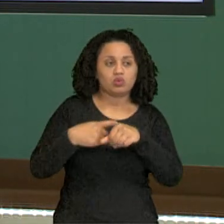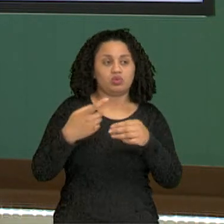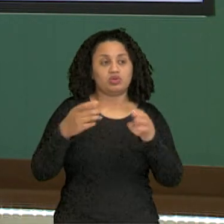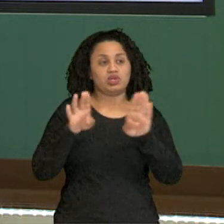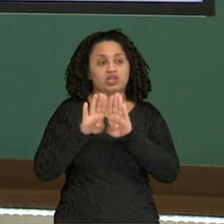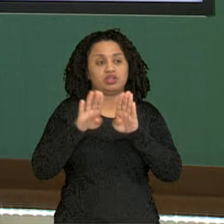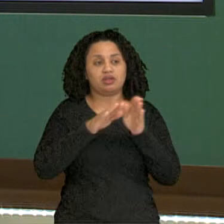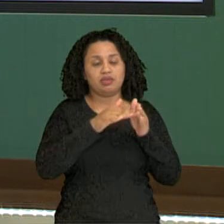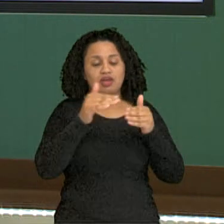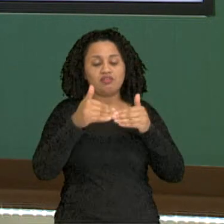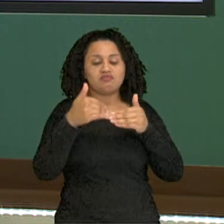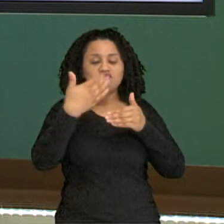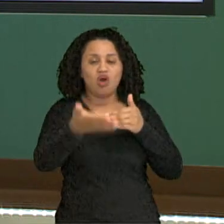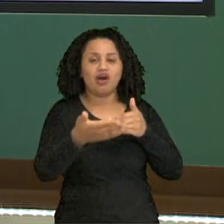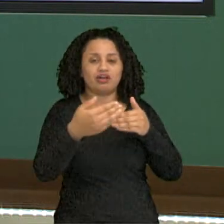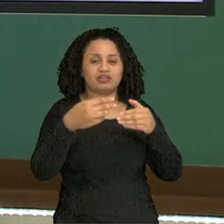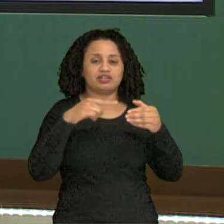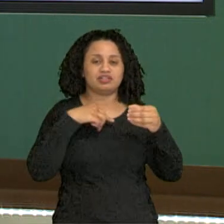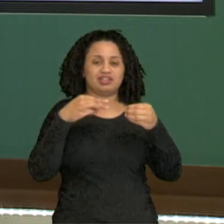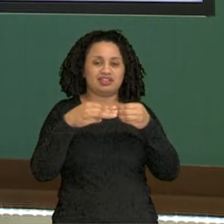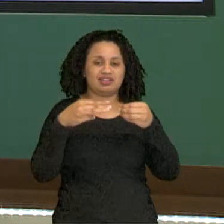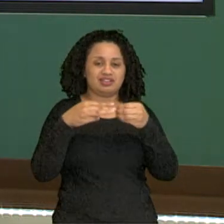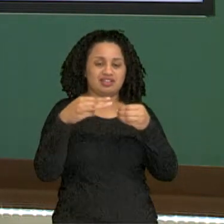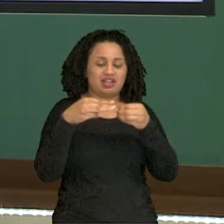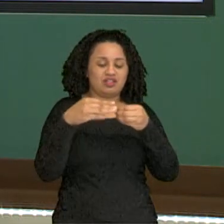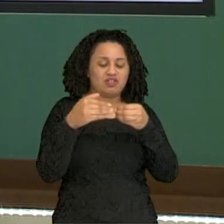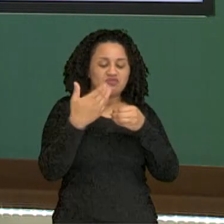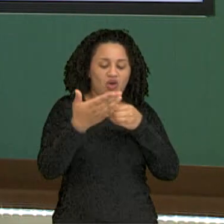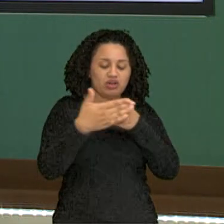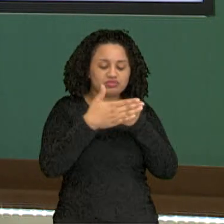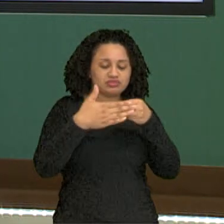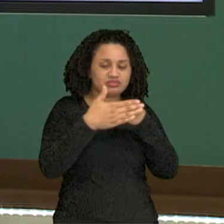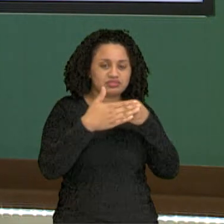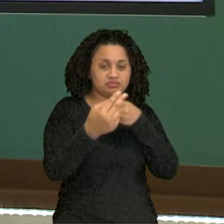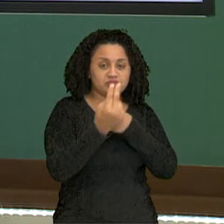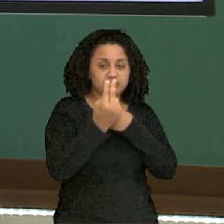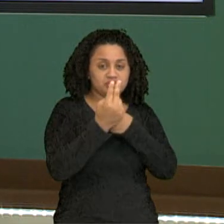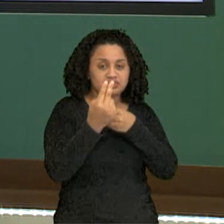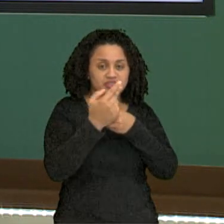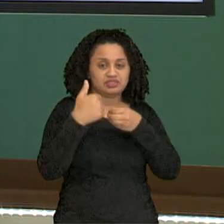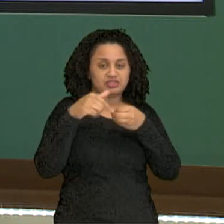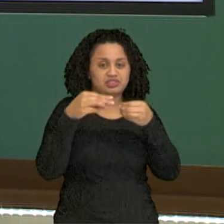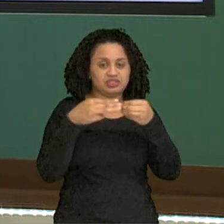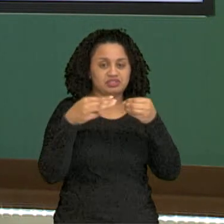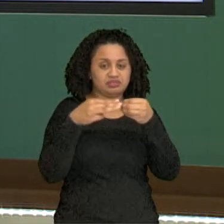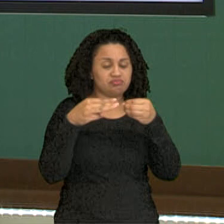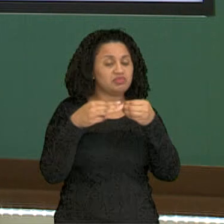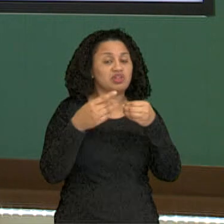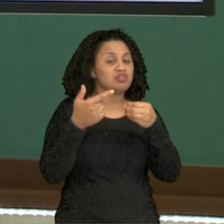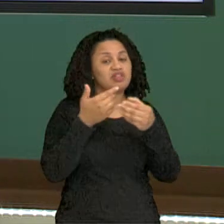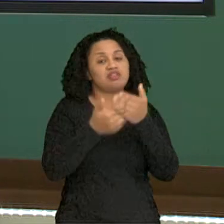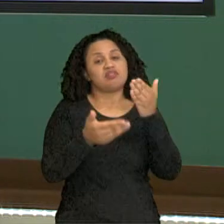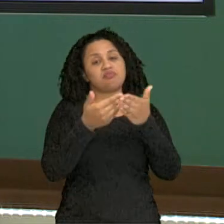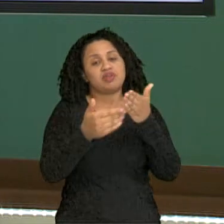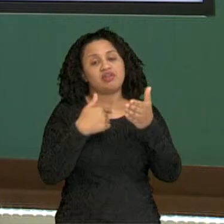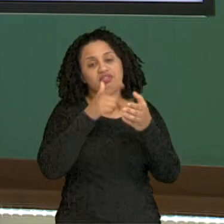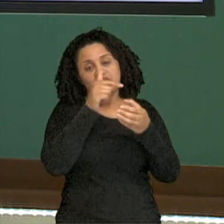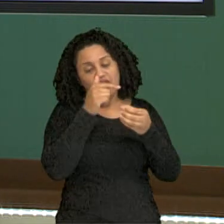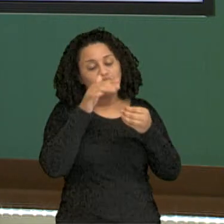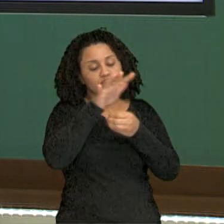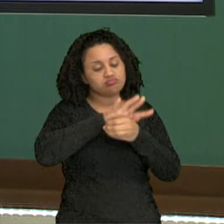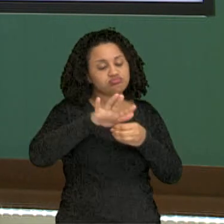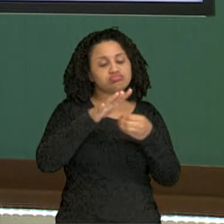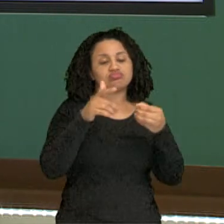é a camada mais externa que dá proteção para esse vegetal, que não tenha perda de água para o